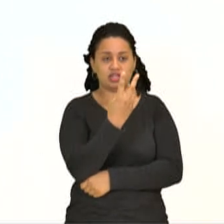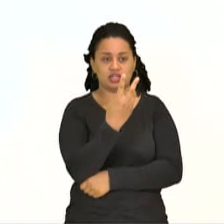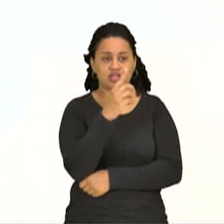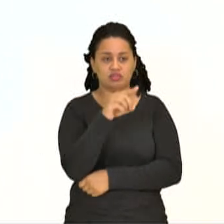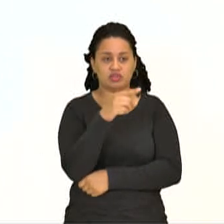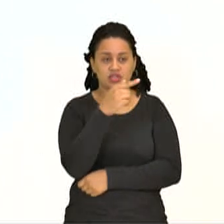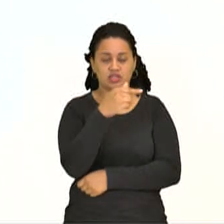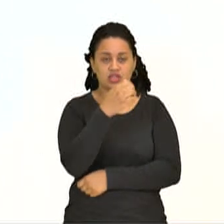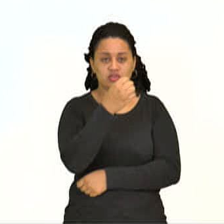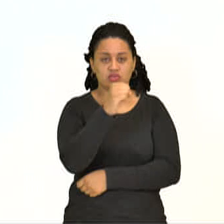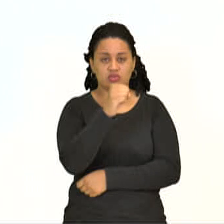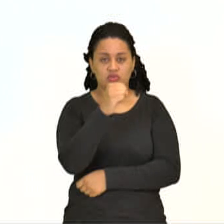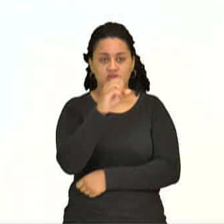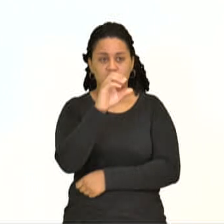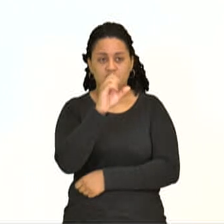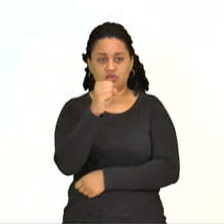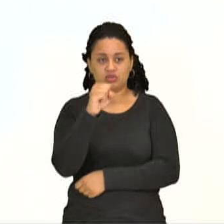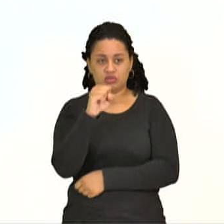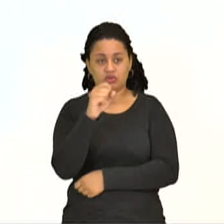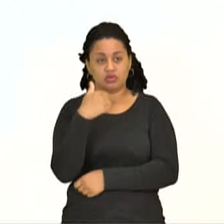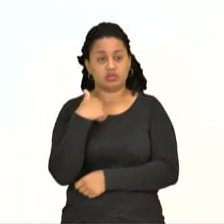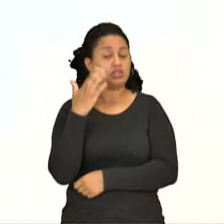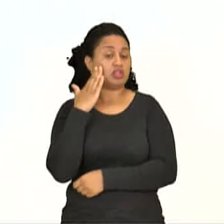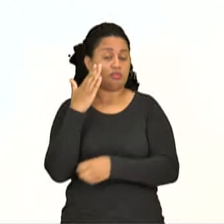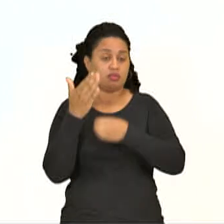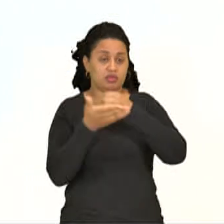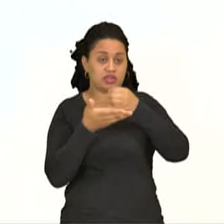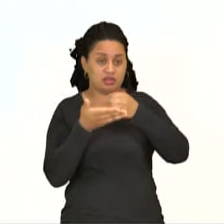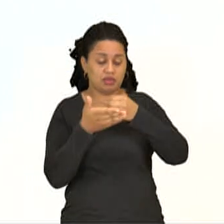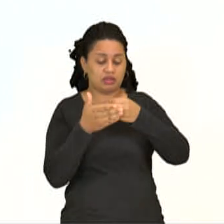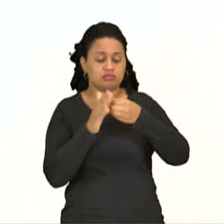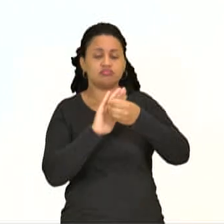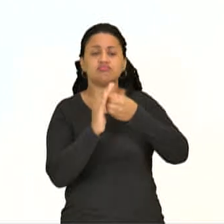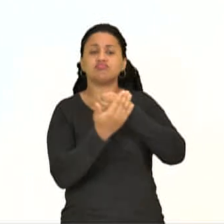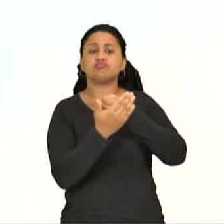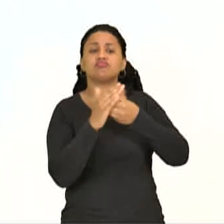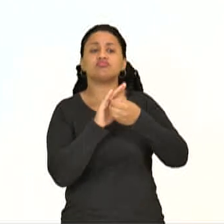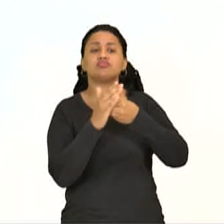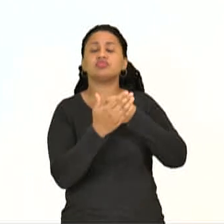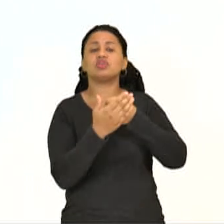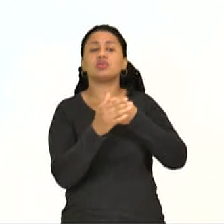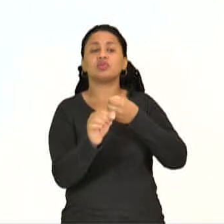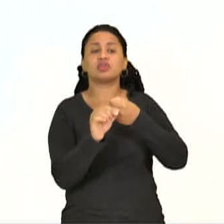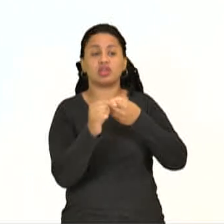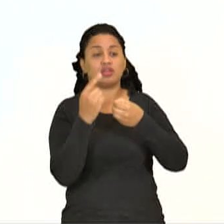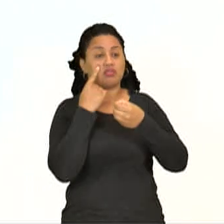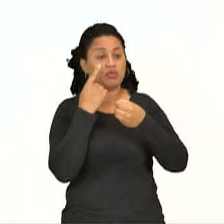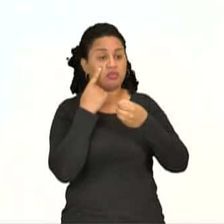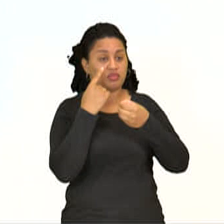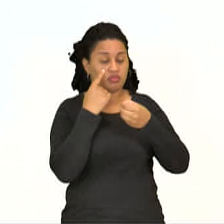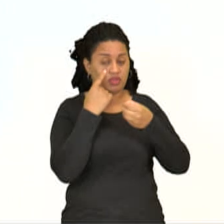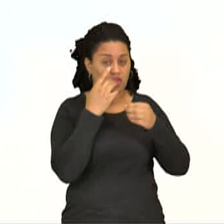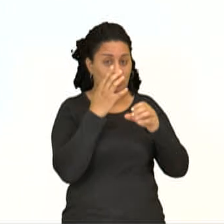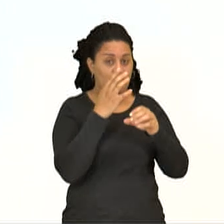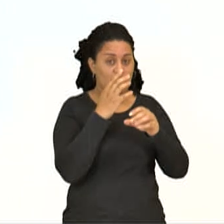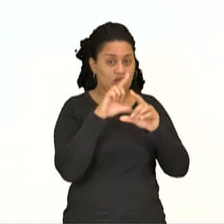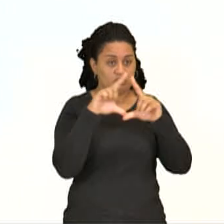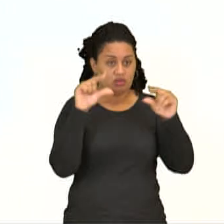43,7088, acabamos de calcular a área da base. A área lateral, vamos dar uma olhadinha aqui na forma da área